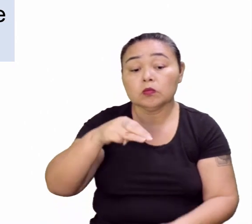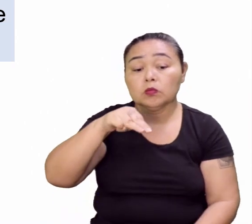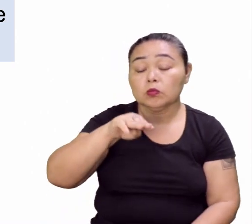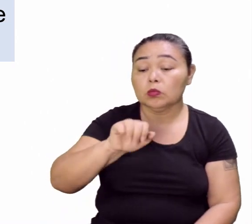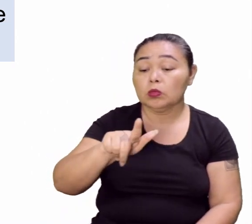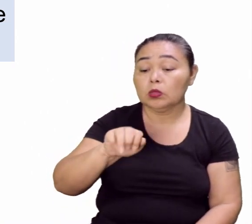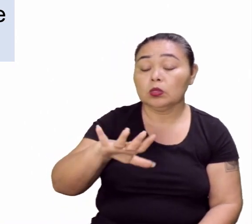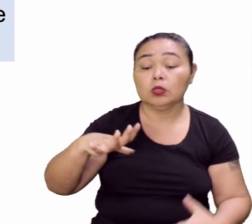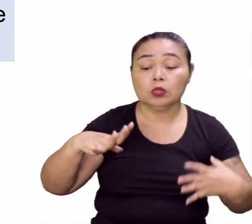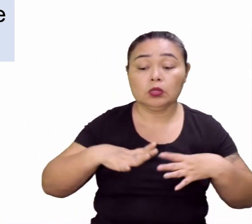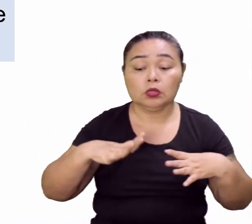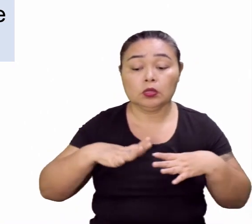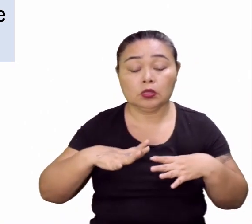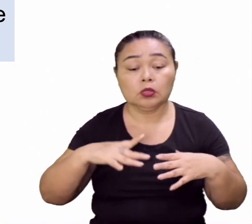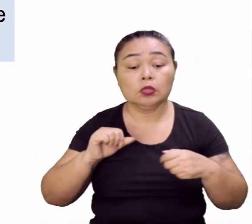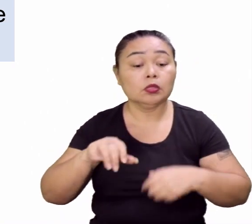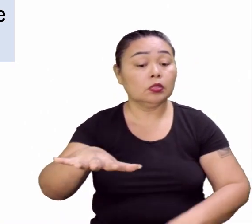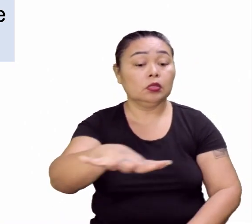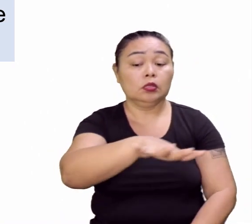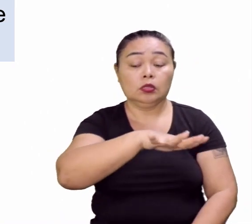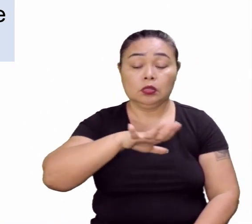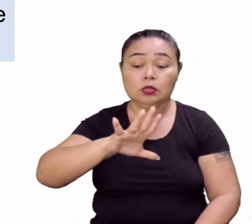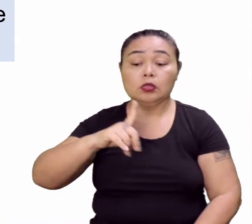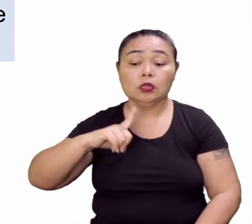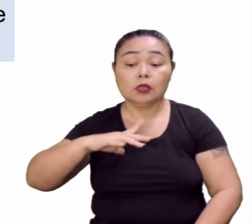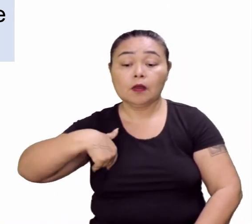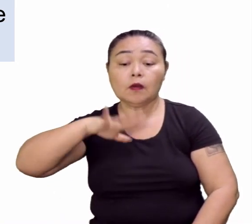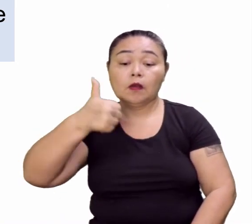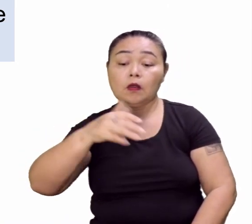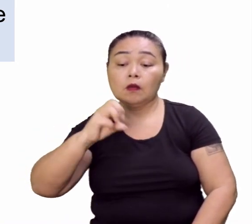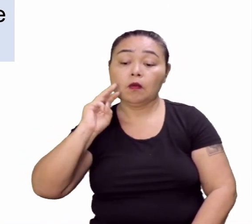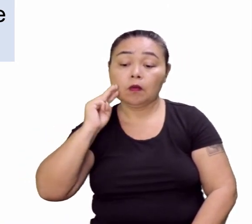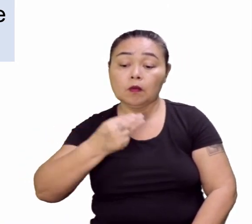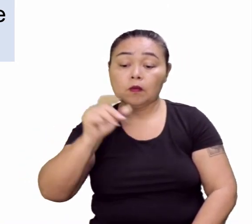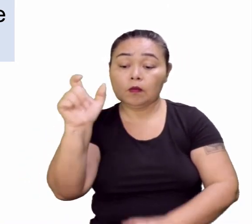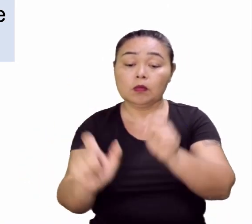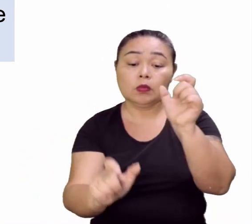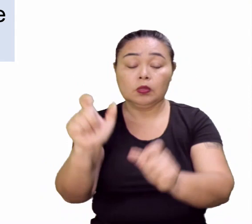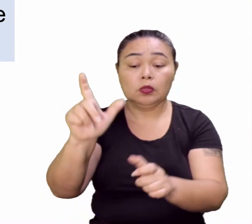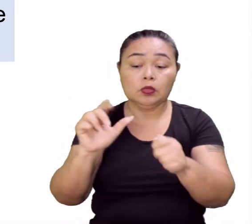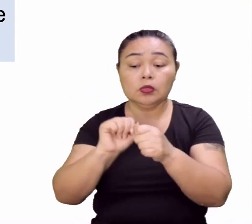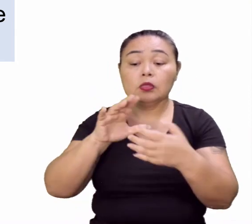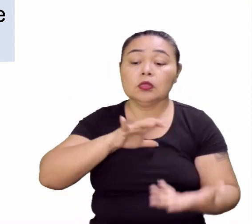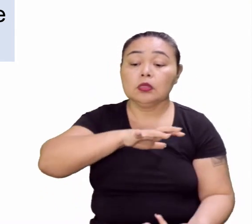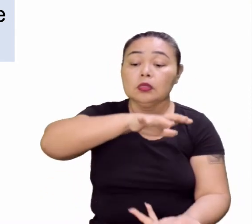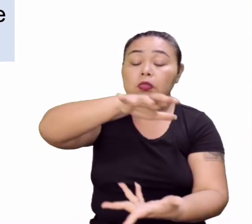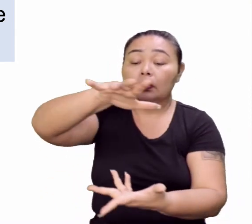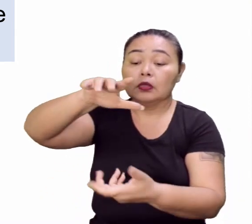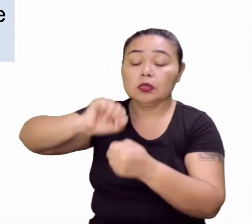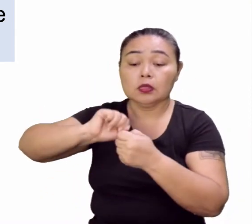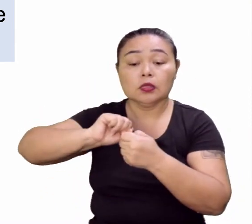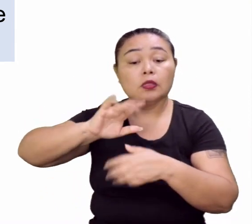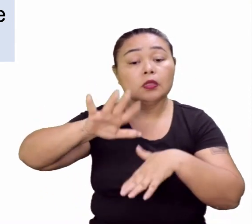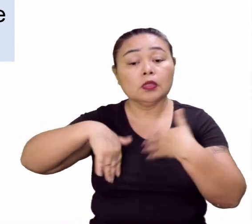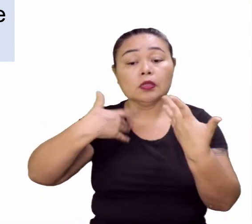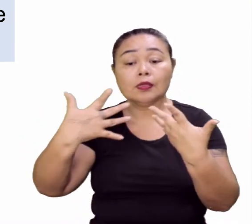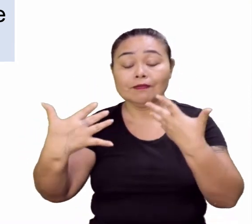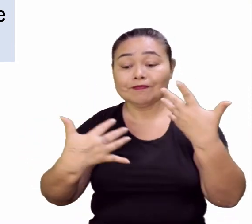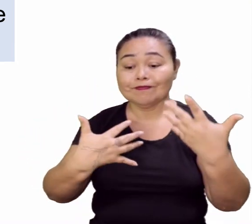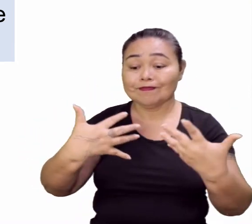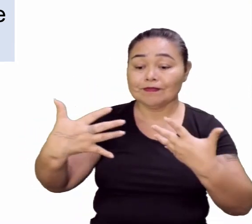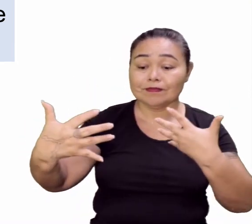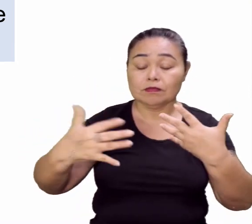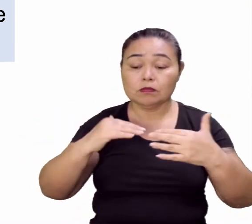globais. Megacidades são áreas, são cidades que possuem mais de 10 milhões de habitantes. E cidades globais são cidades que acabam interferindo